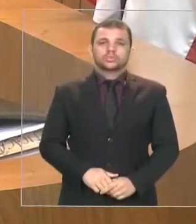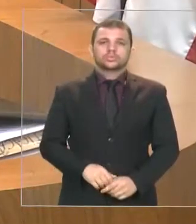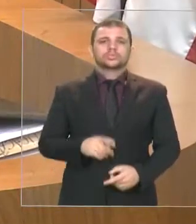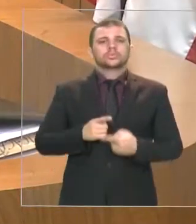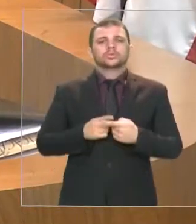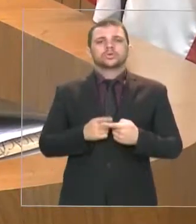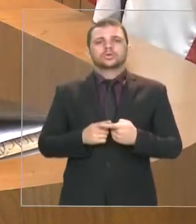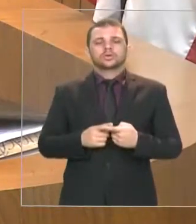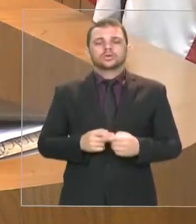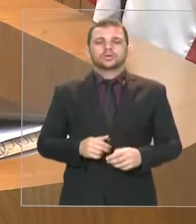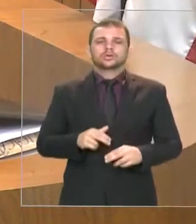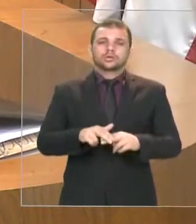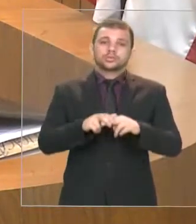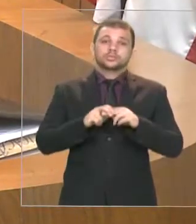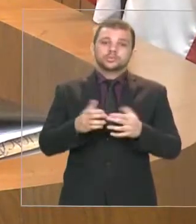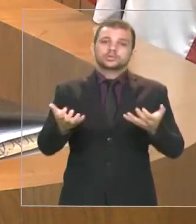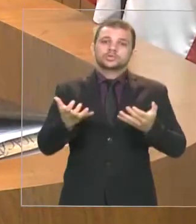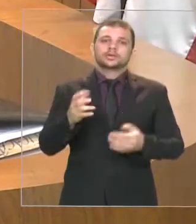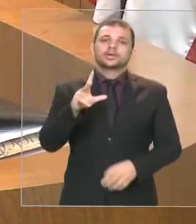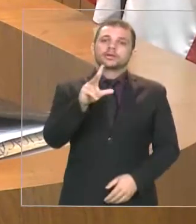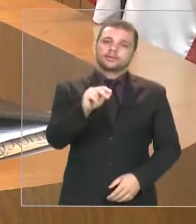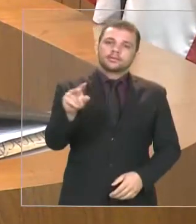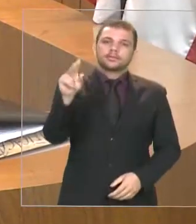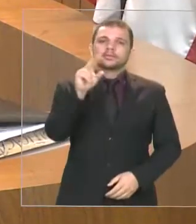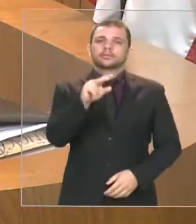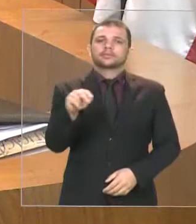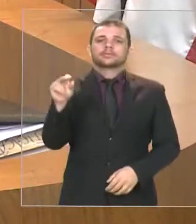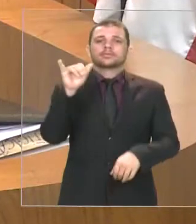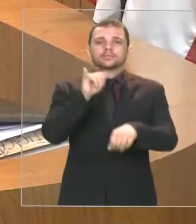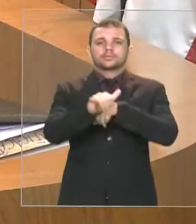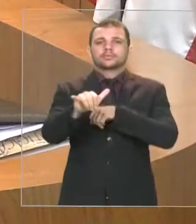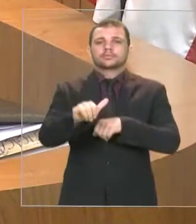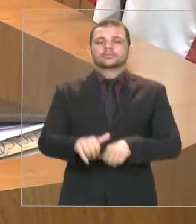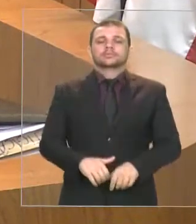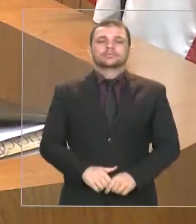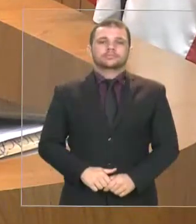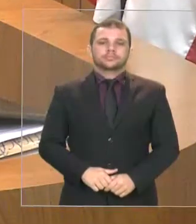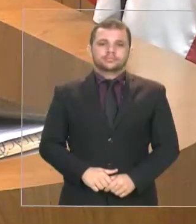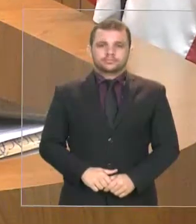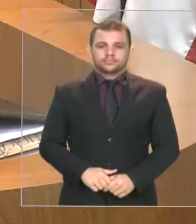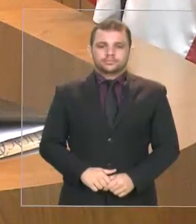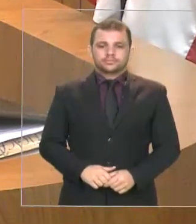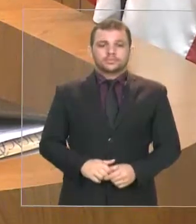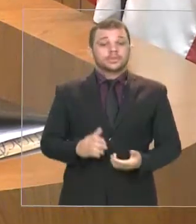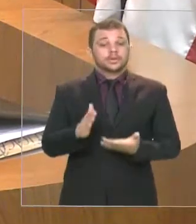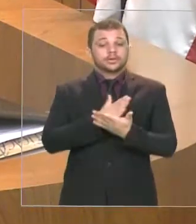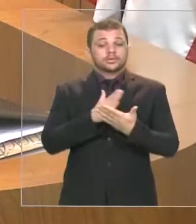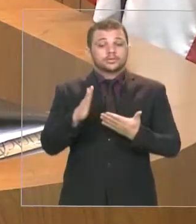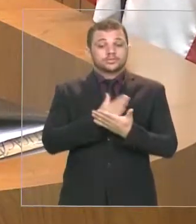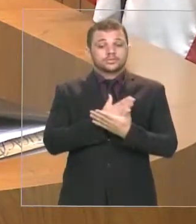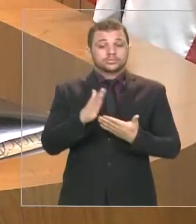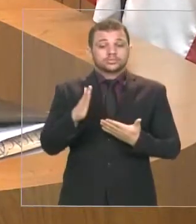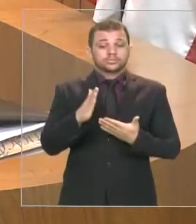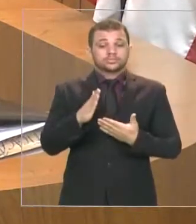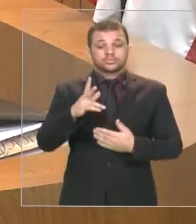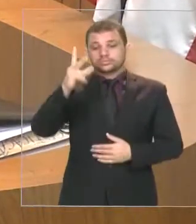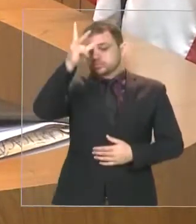simplesmente para ludibriar, para enrolar, para enganar. Alguns desses gestores não foram